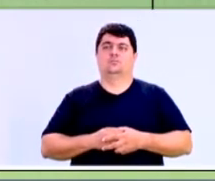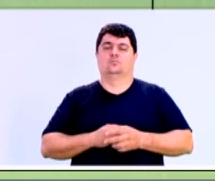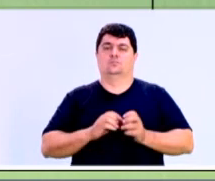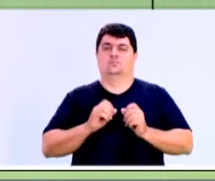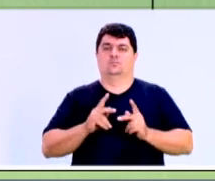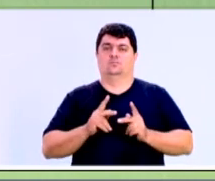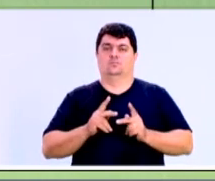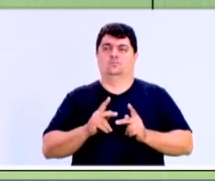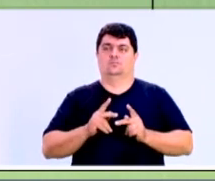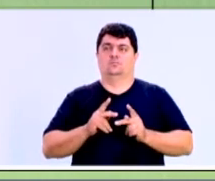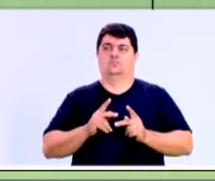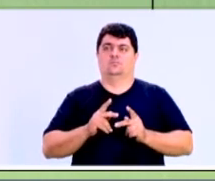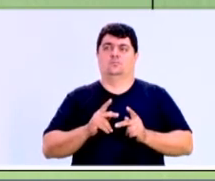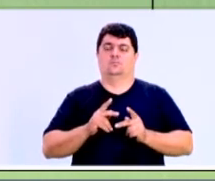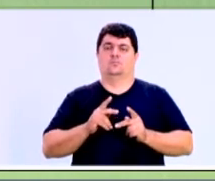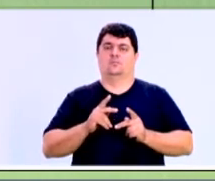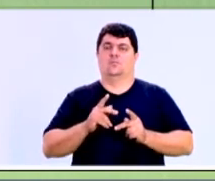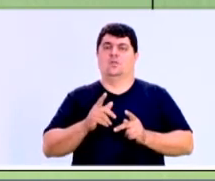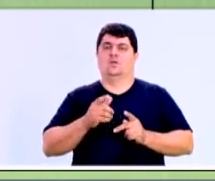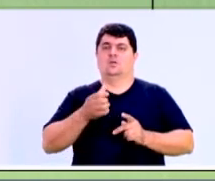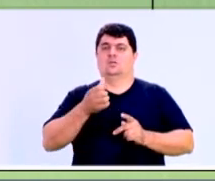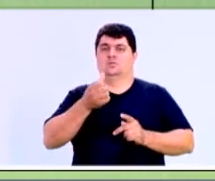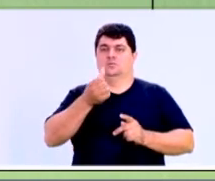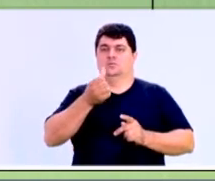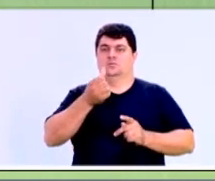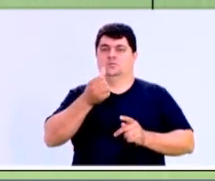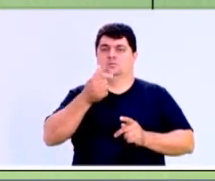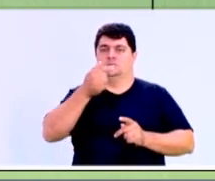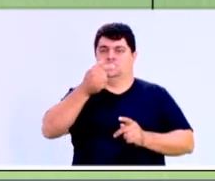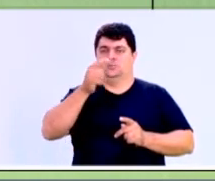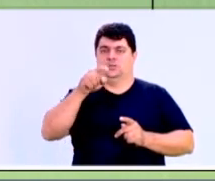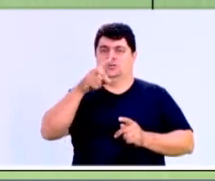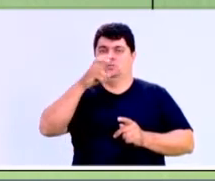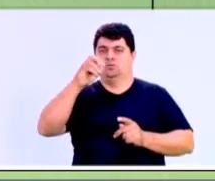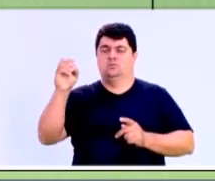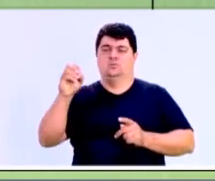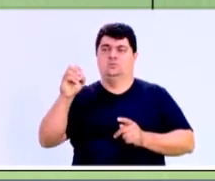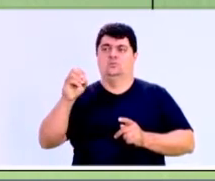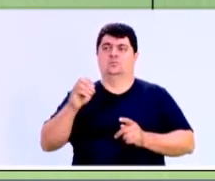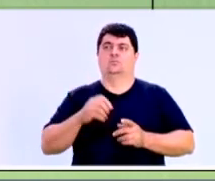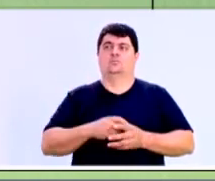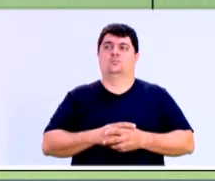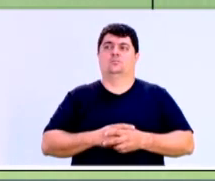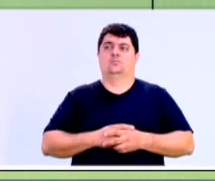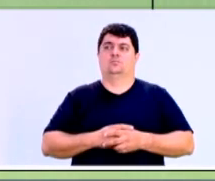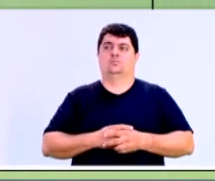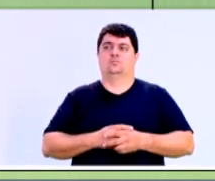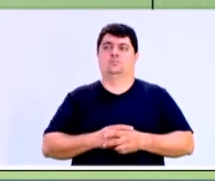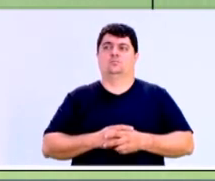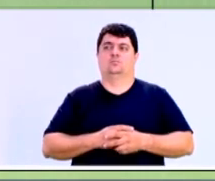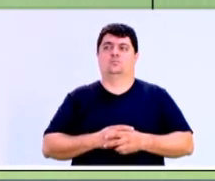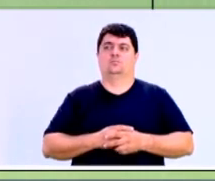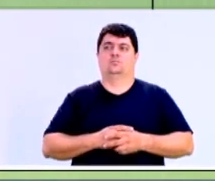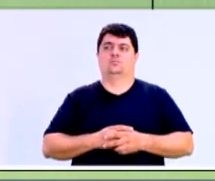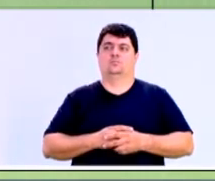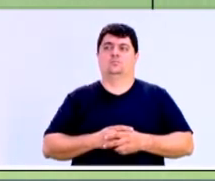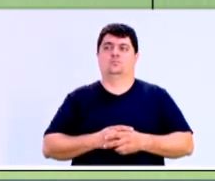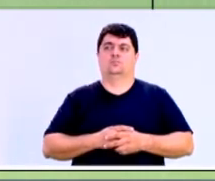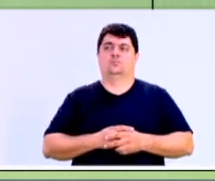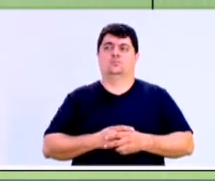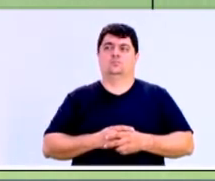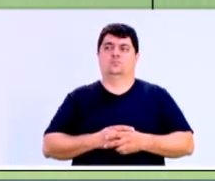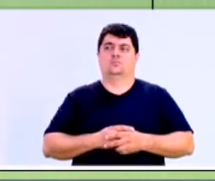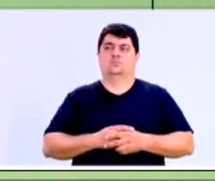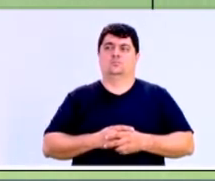Ok? Qual o valor do meu estoque, professora? 7.500. 7.500. Ok,